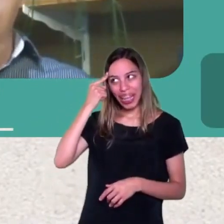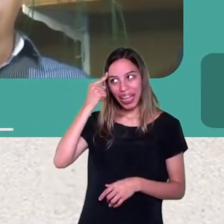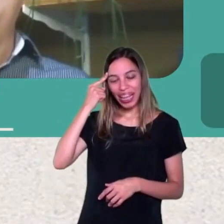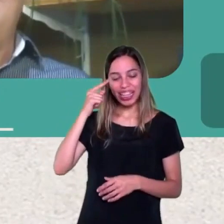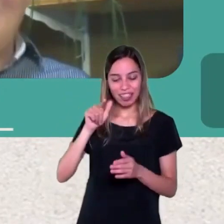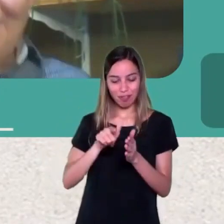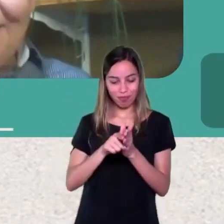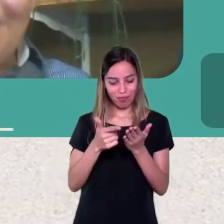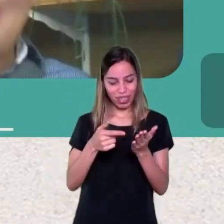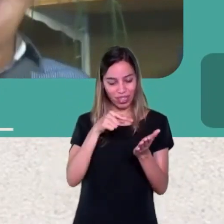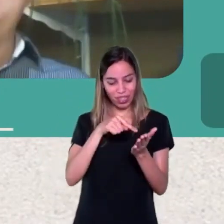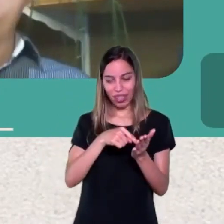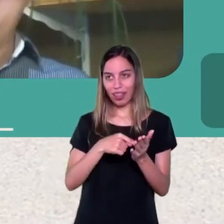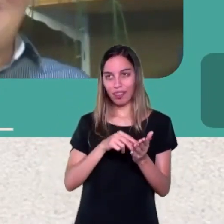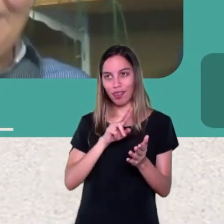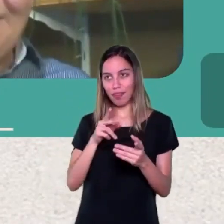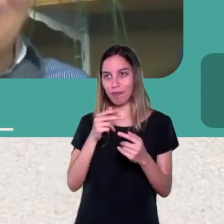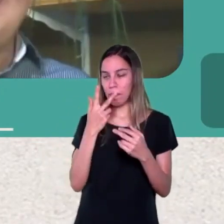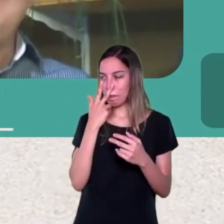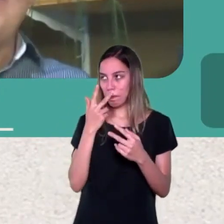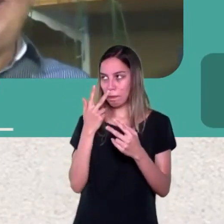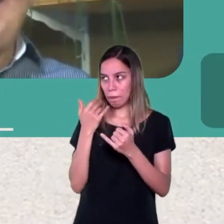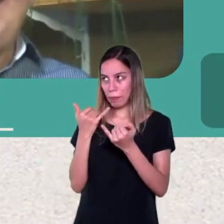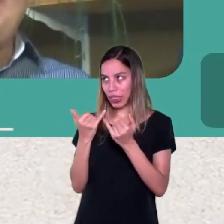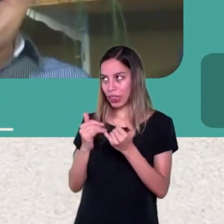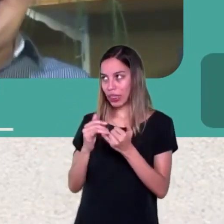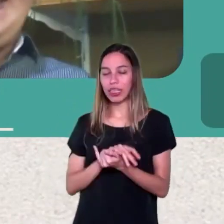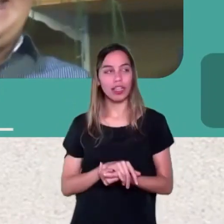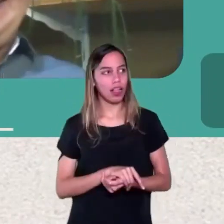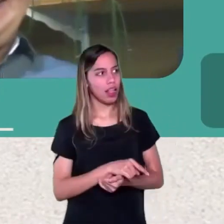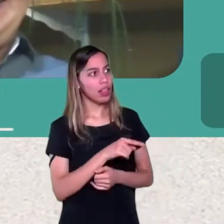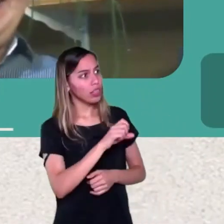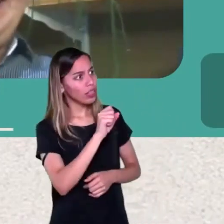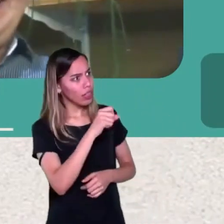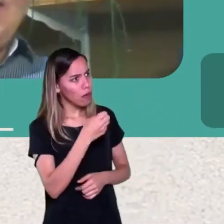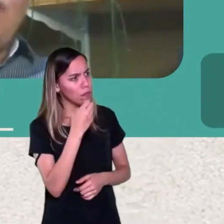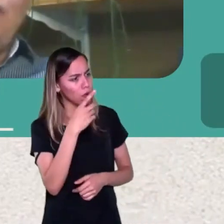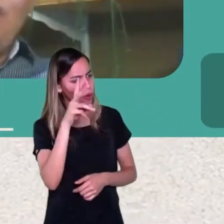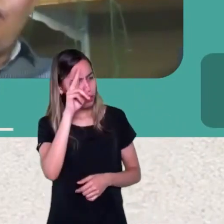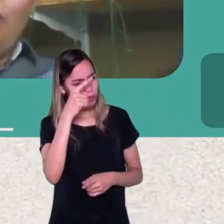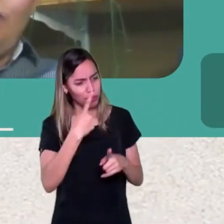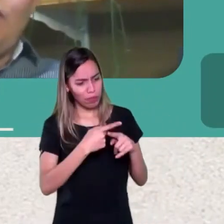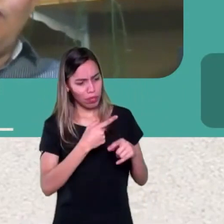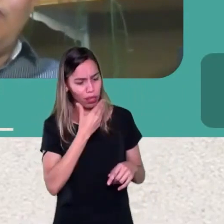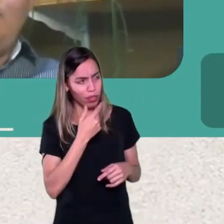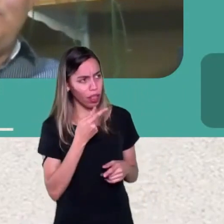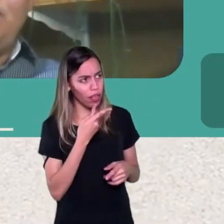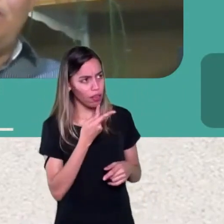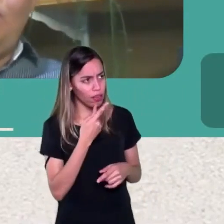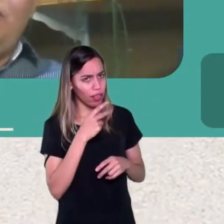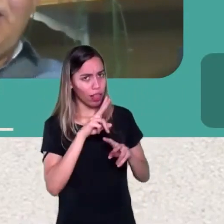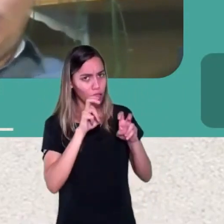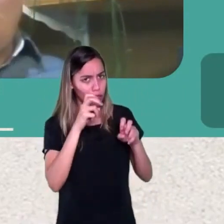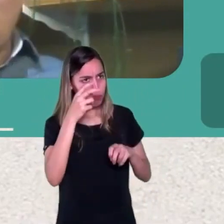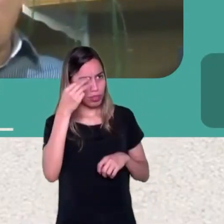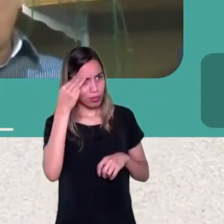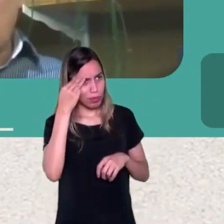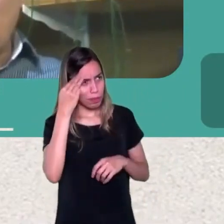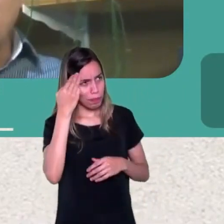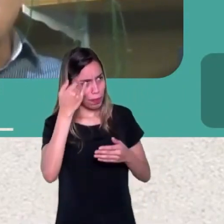resgate de memória, né? Exato. E antes eu tinha as colunas no Jornal Brechó